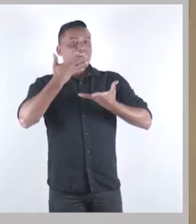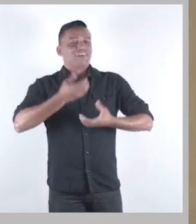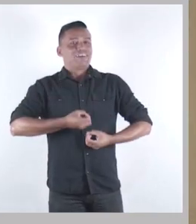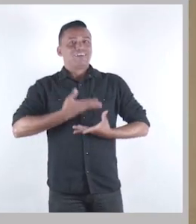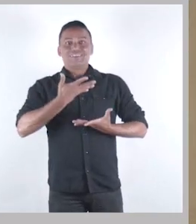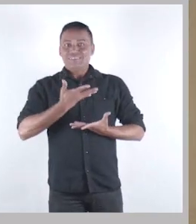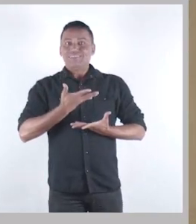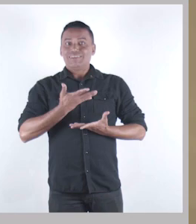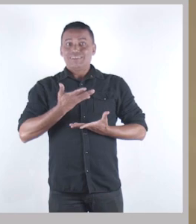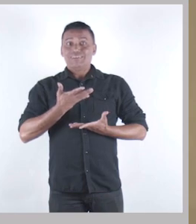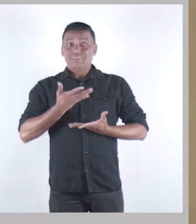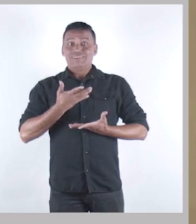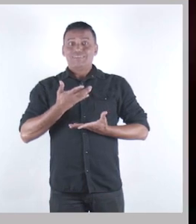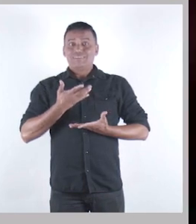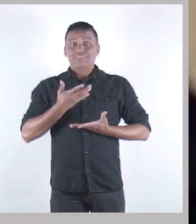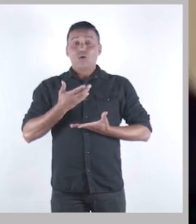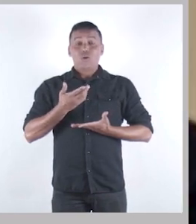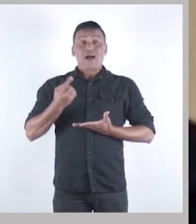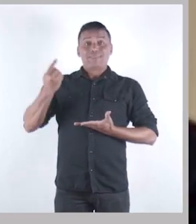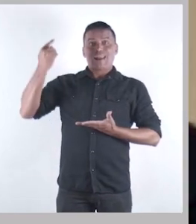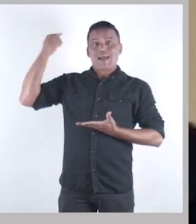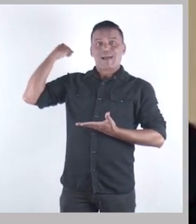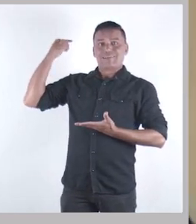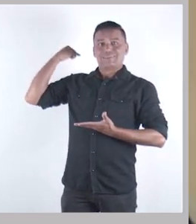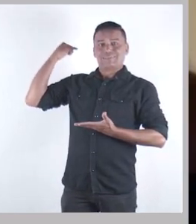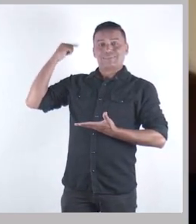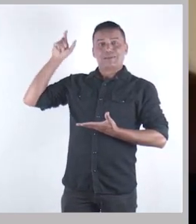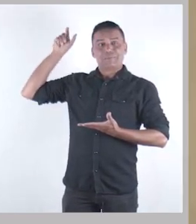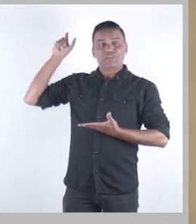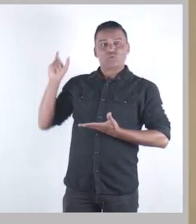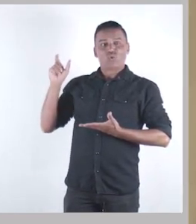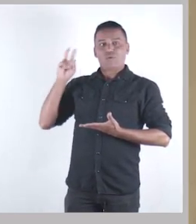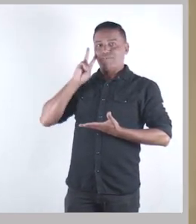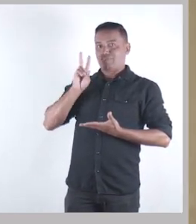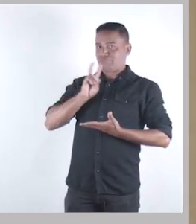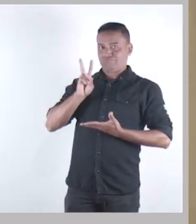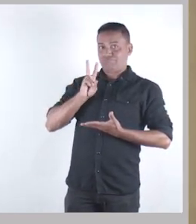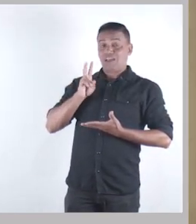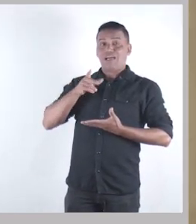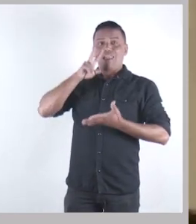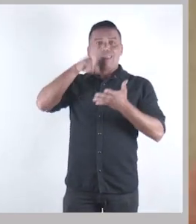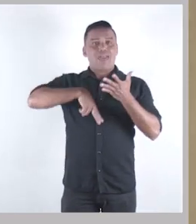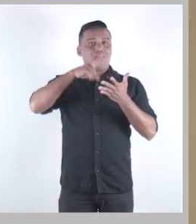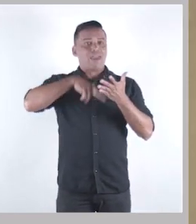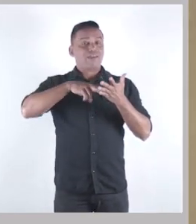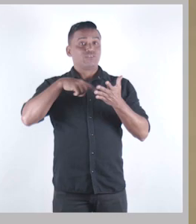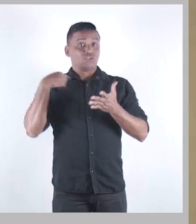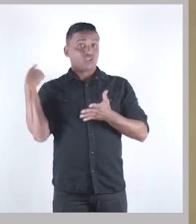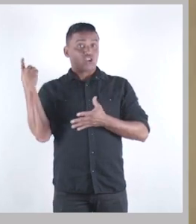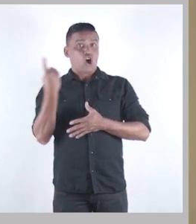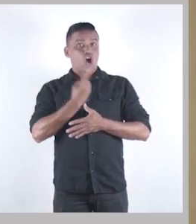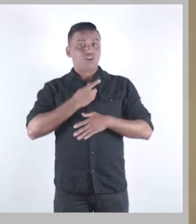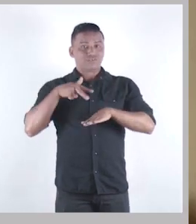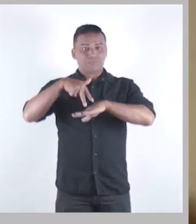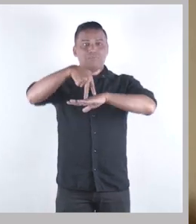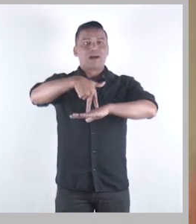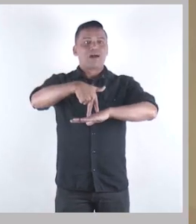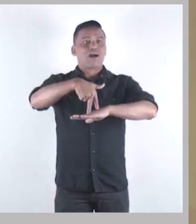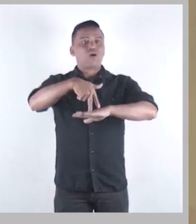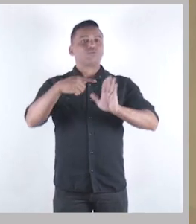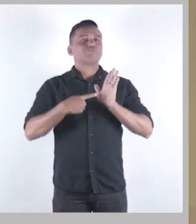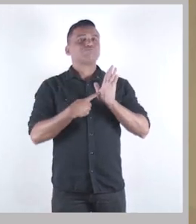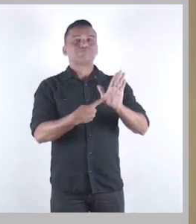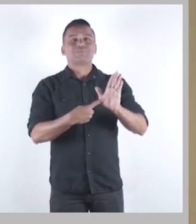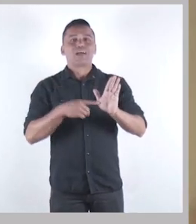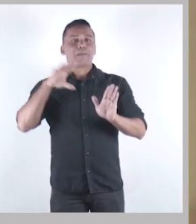poema no bastidor. Portanto, alguém lá atrás do palco, que não é visto, está a ler um poema e nós que estivéssemos no palco, nós